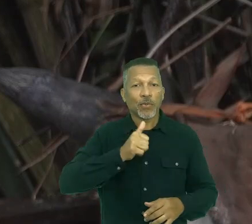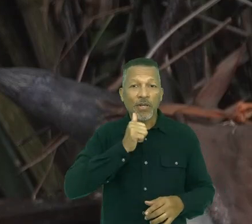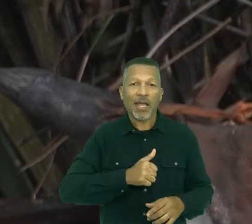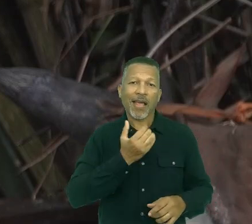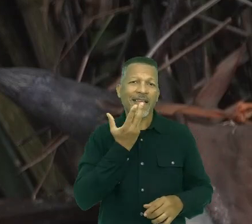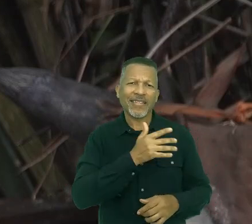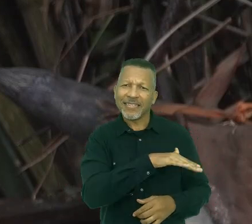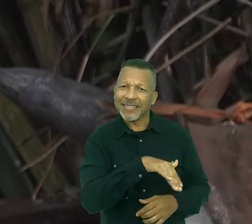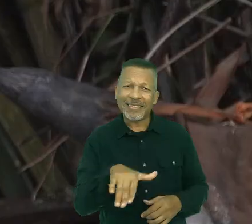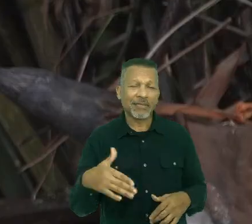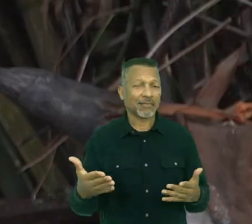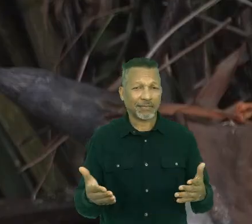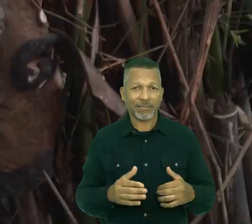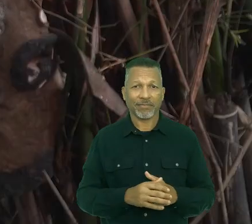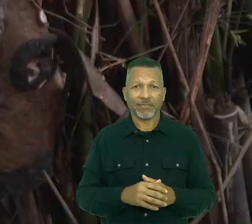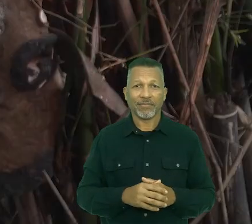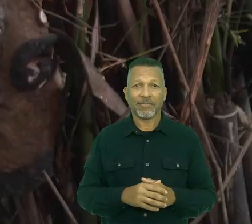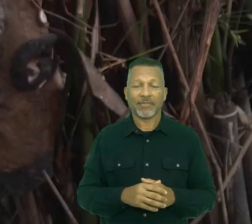as crianças.